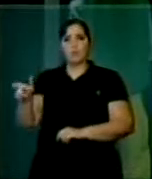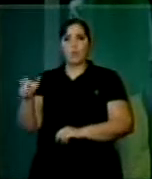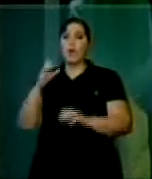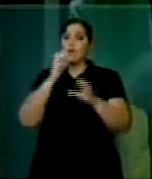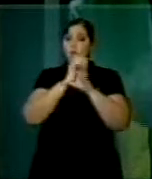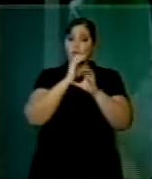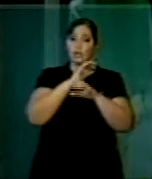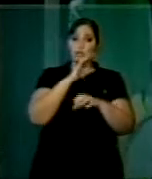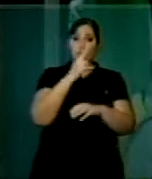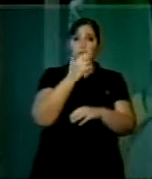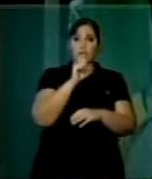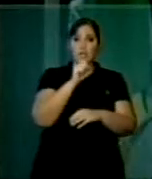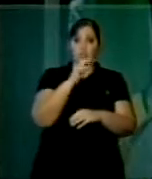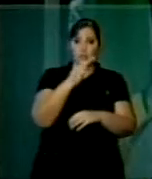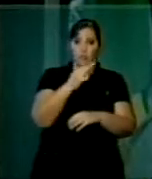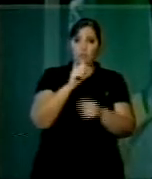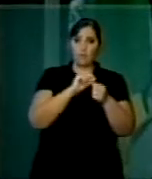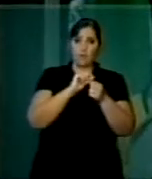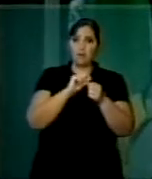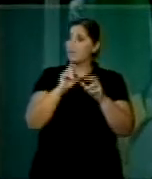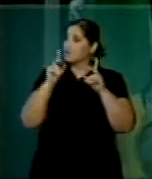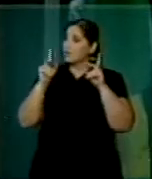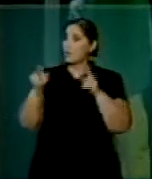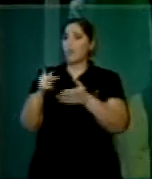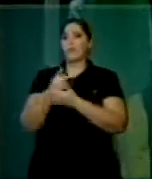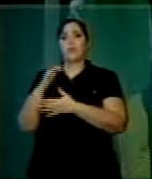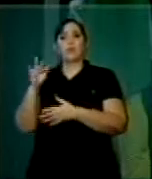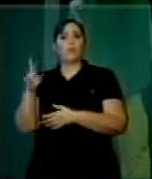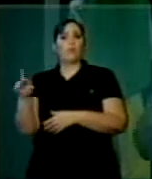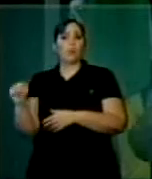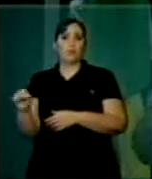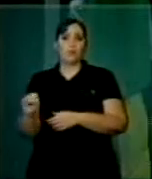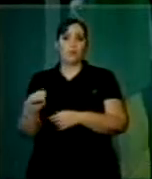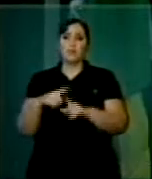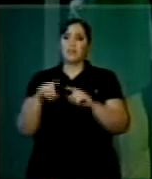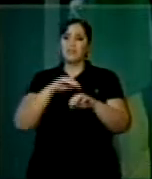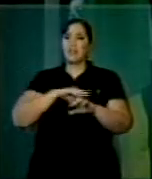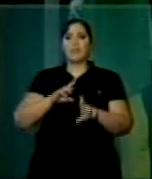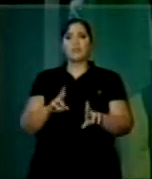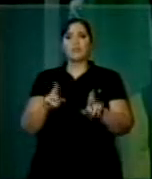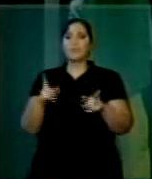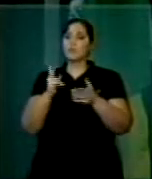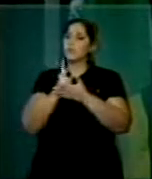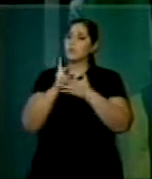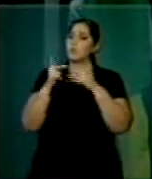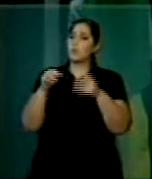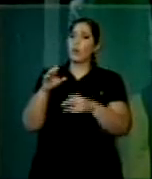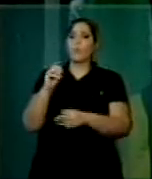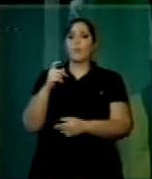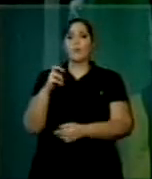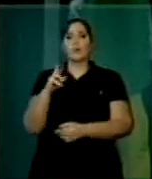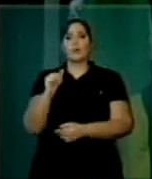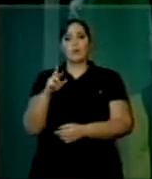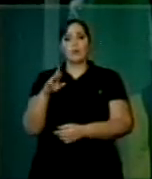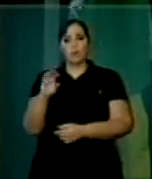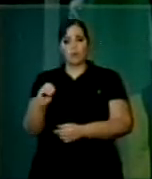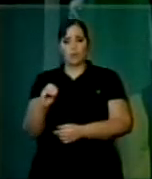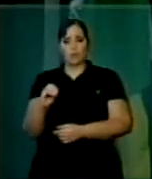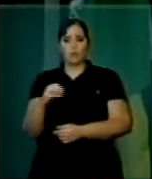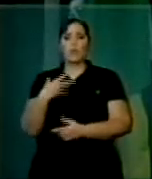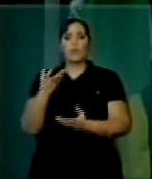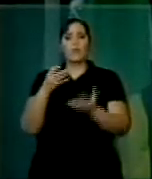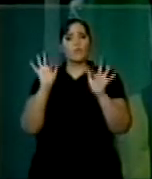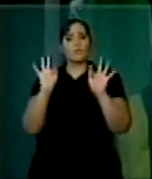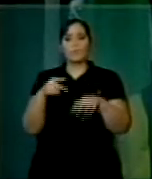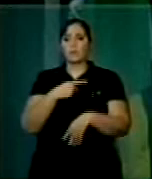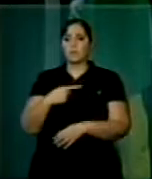Chesf faz não é diferente do que o engenheiro de Furnas faz, do mesmo jeito do operário. Por isso precisa ser tratado, e aqui quero concluir, senhor